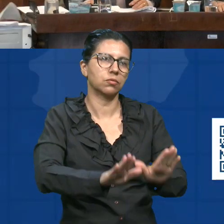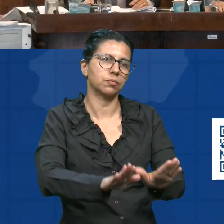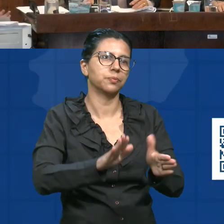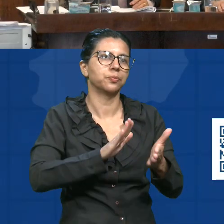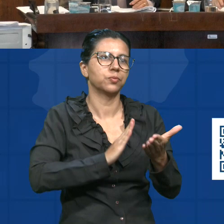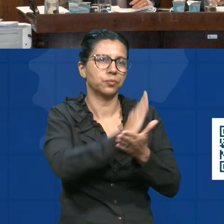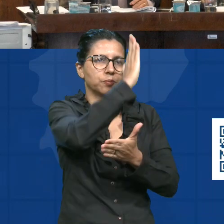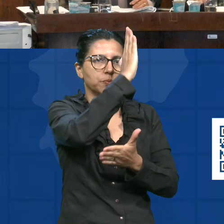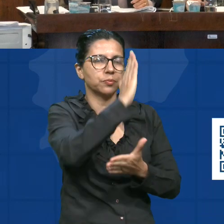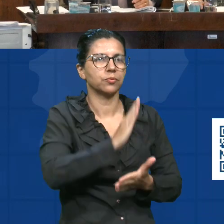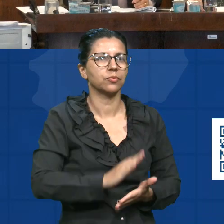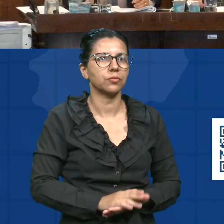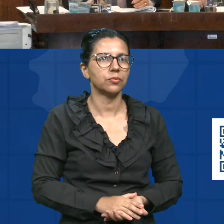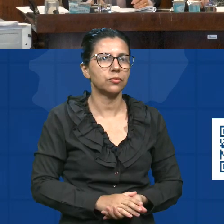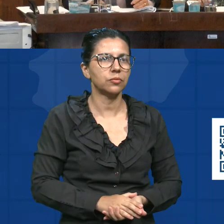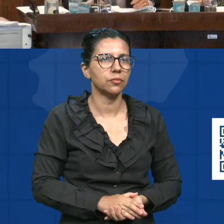Aprovado.